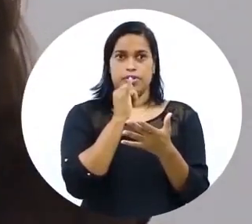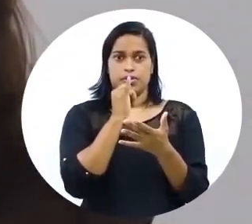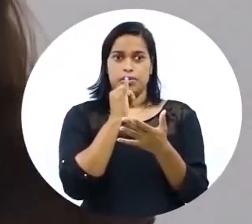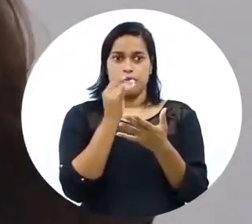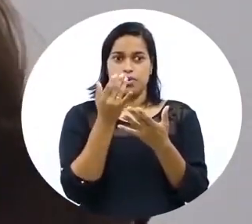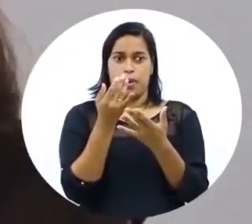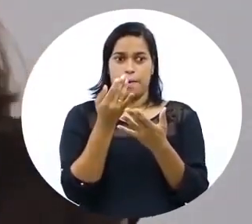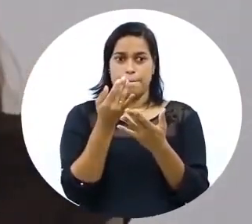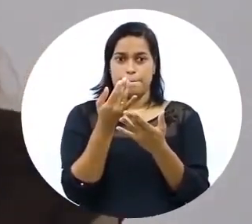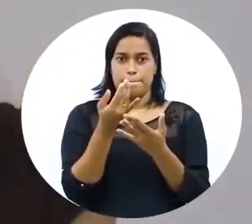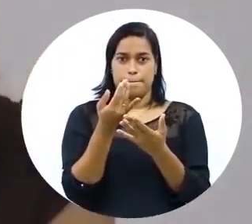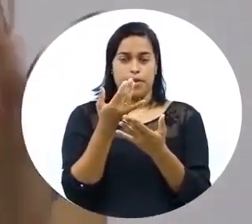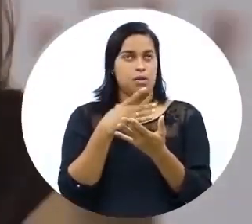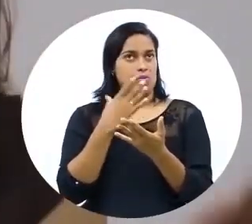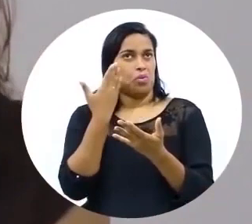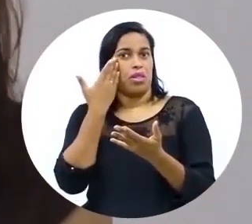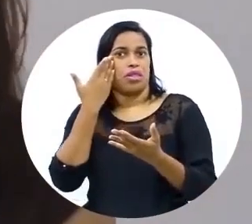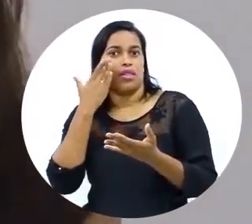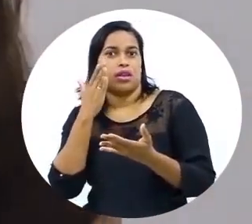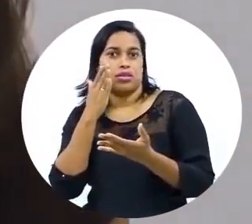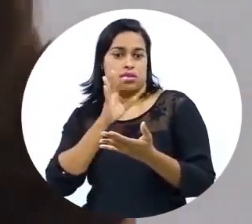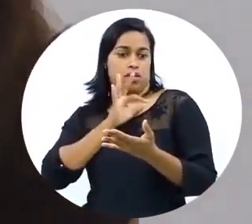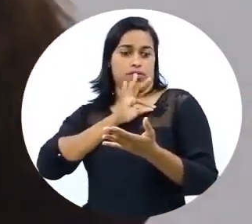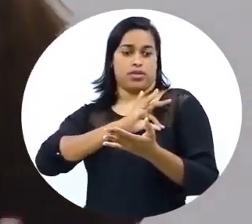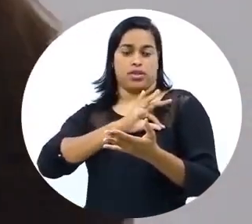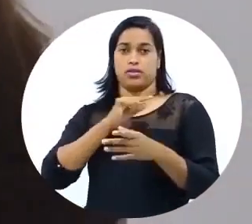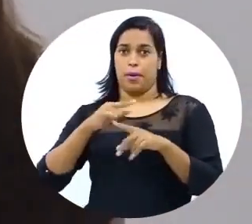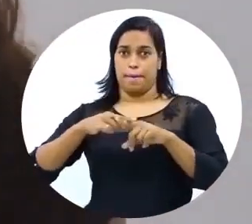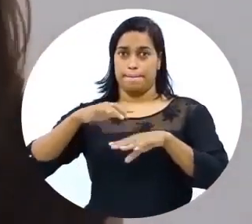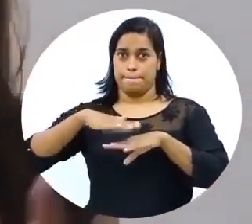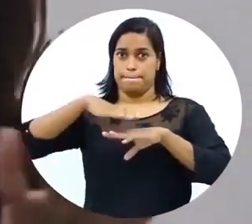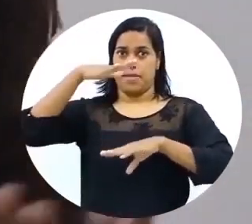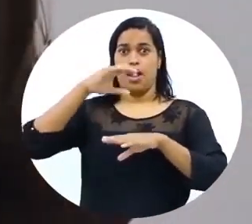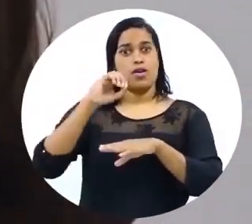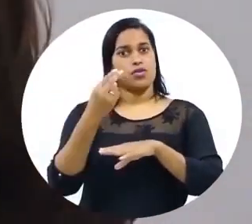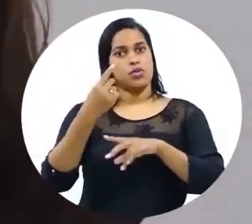não entendo sobre o cargo, eu posso estar ganhar mais ou menos. Então